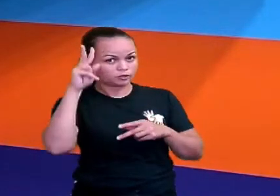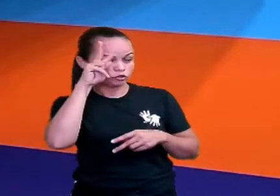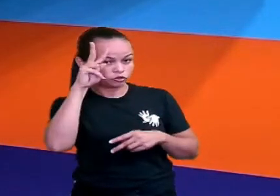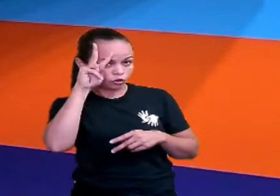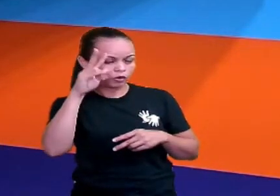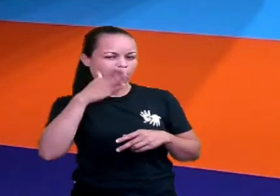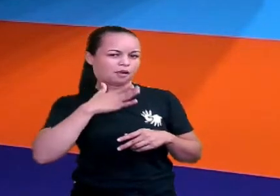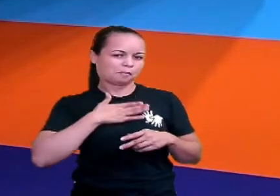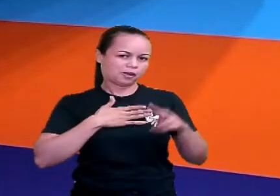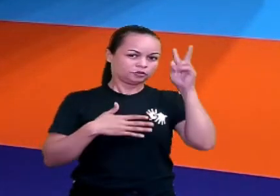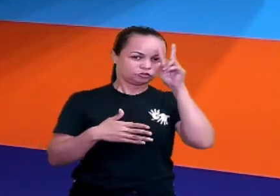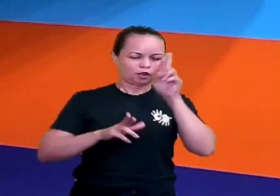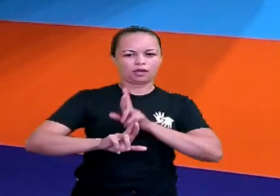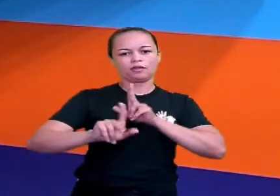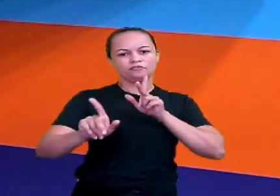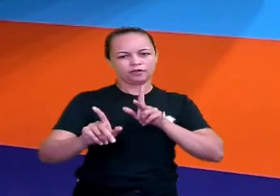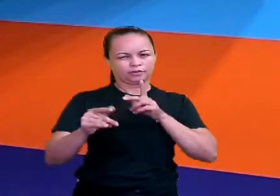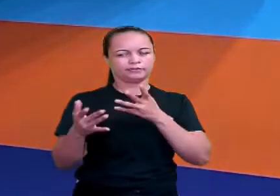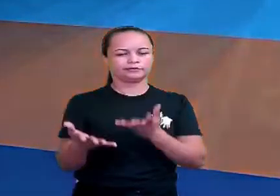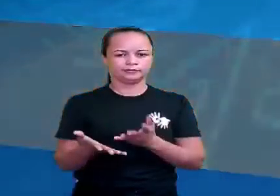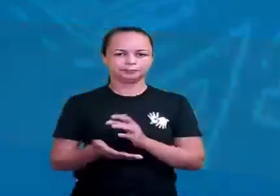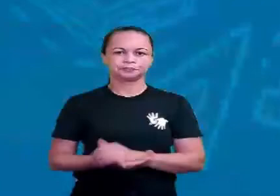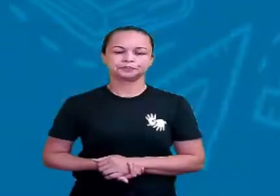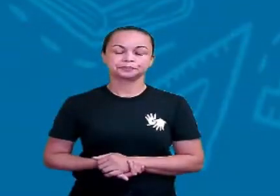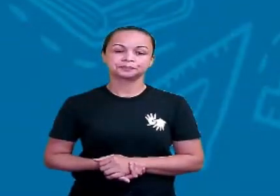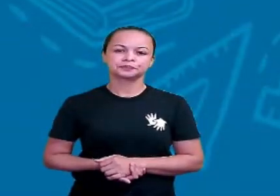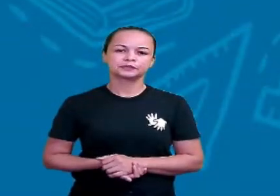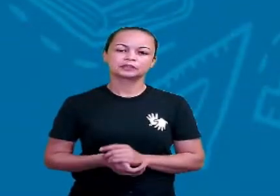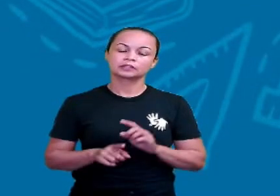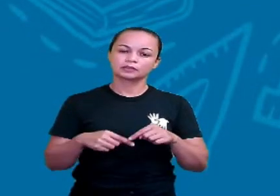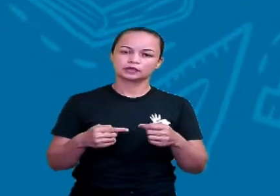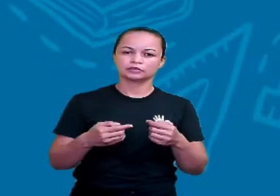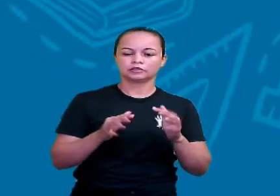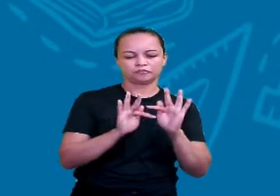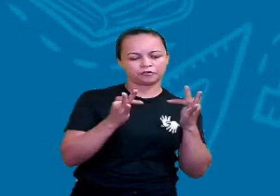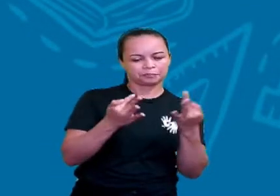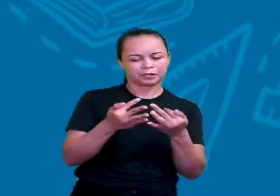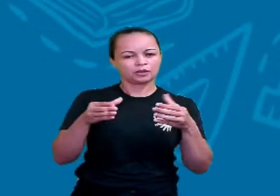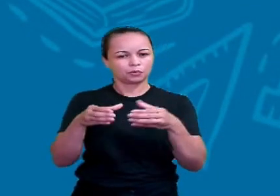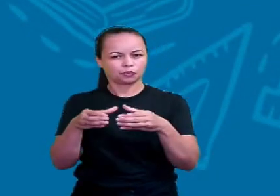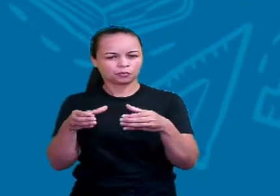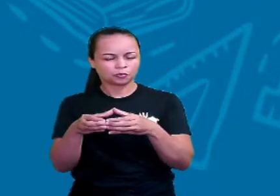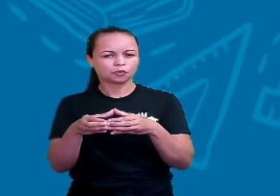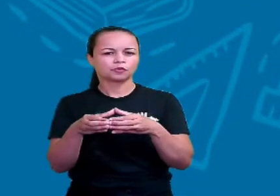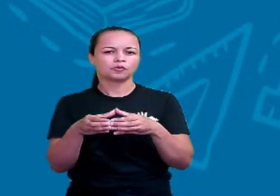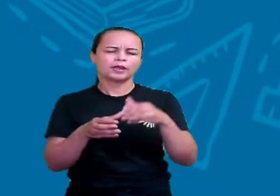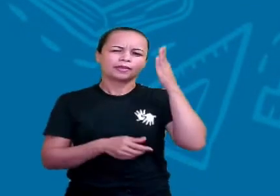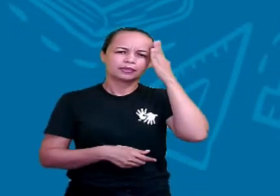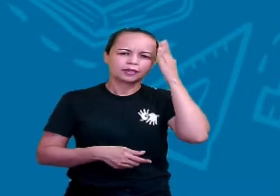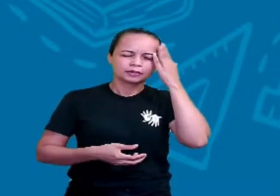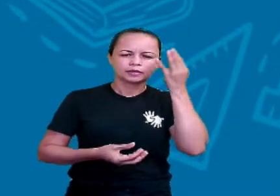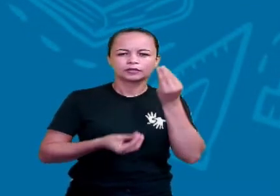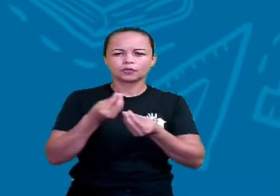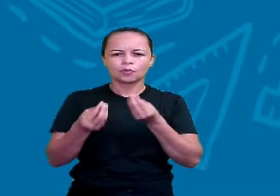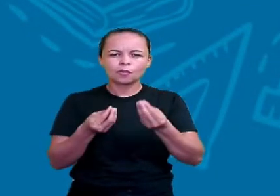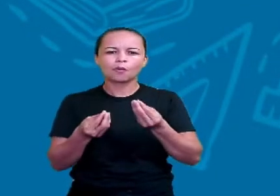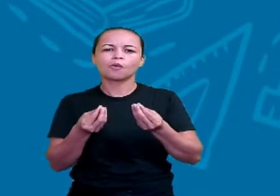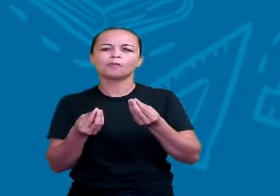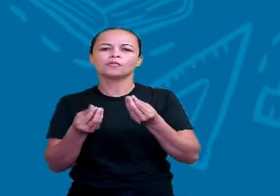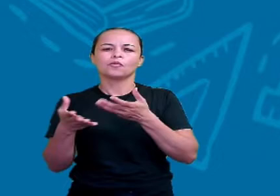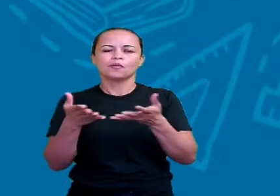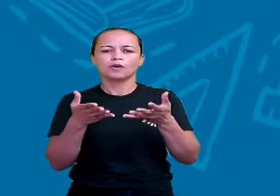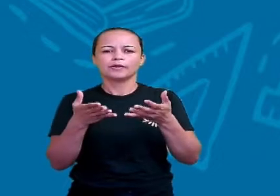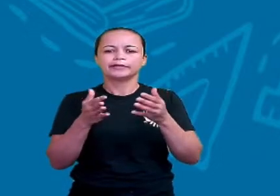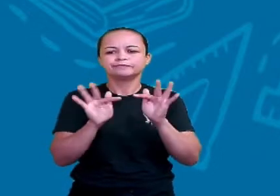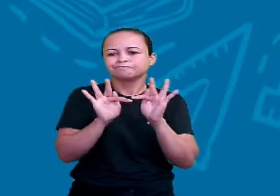Quando olhamos para o passado da nossa família e do nosso grupo que fazemos parte, conseguimos entender nossas origens e os